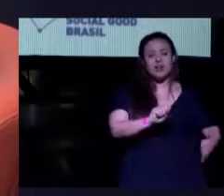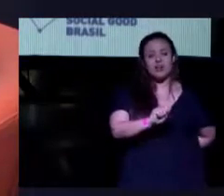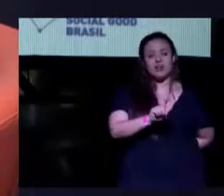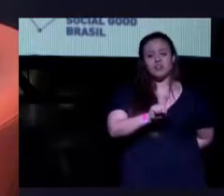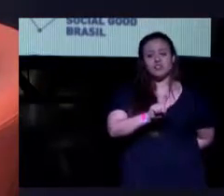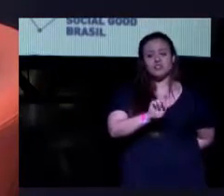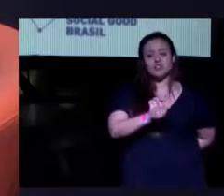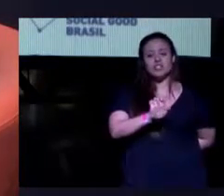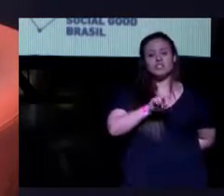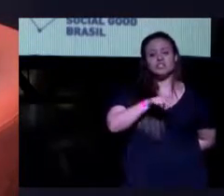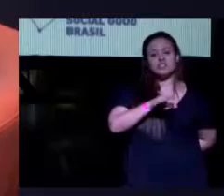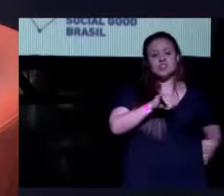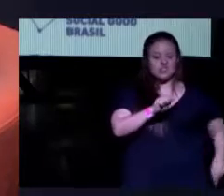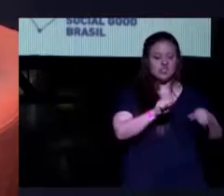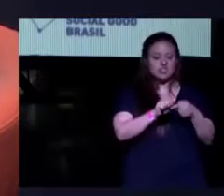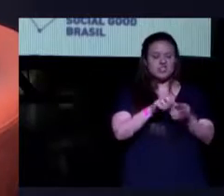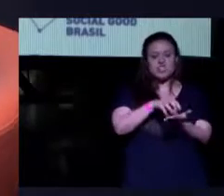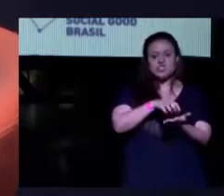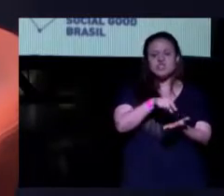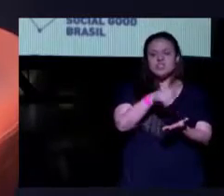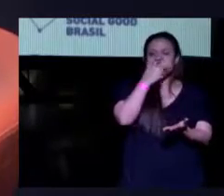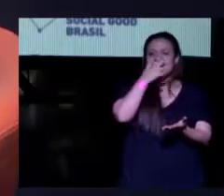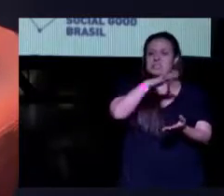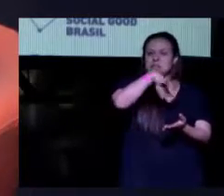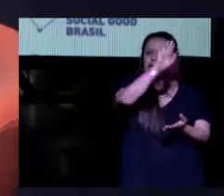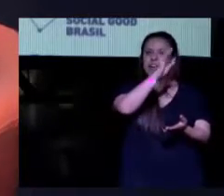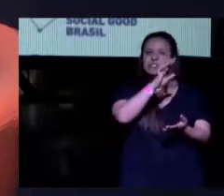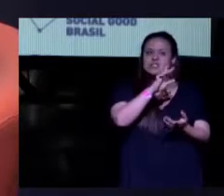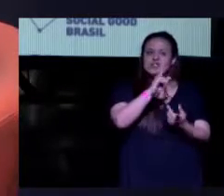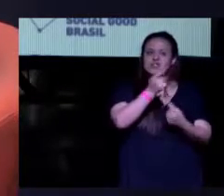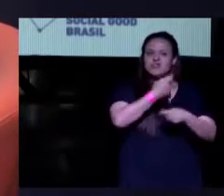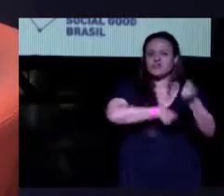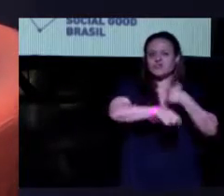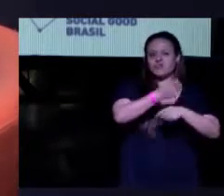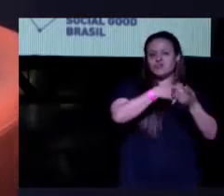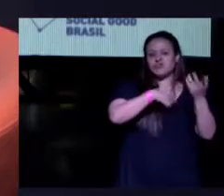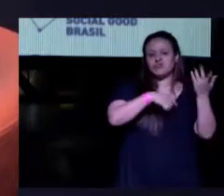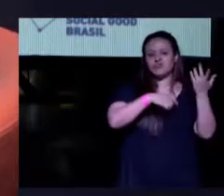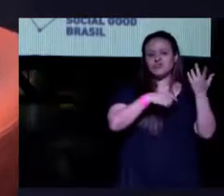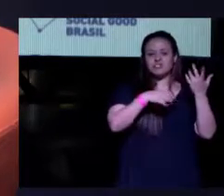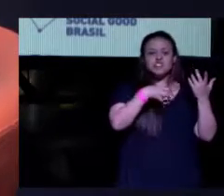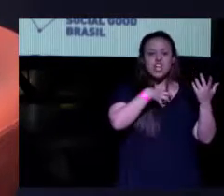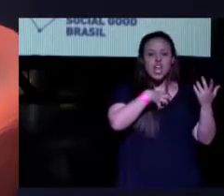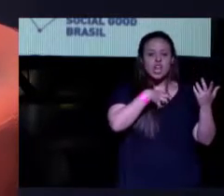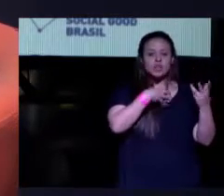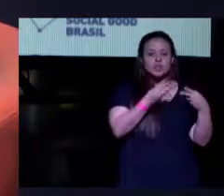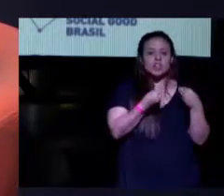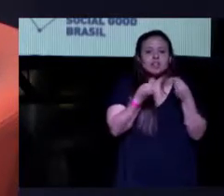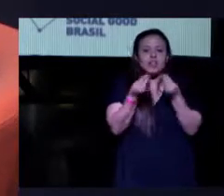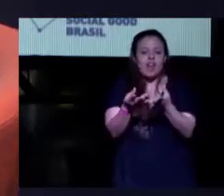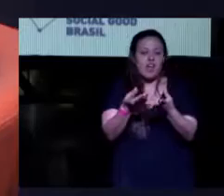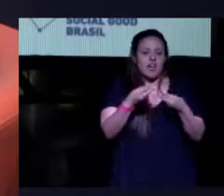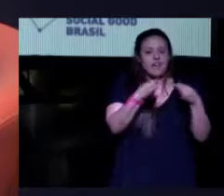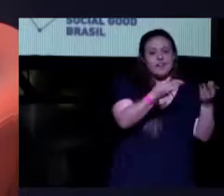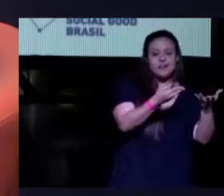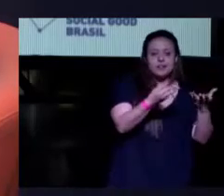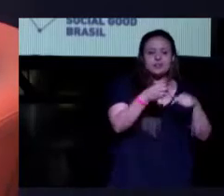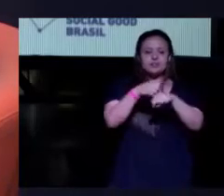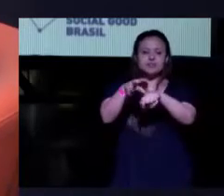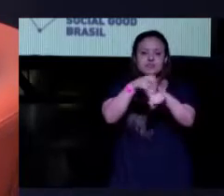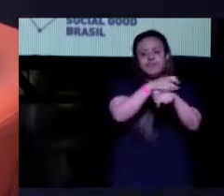de negócio, tipo de trabalho e forma de entrega, que a gente não trabalha.